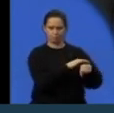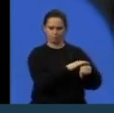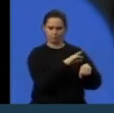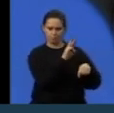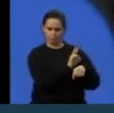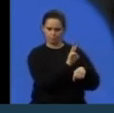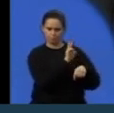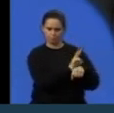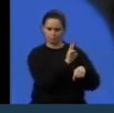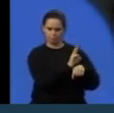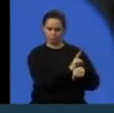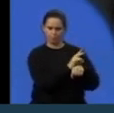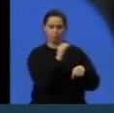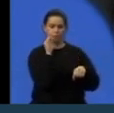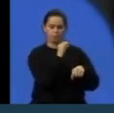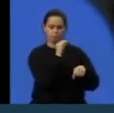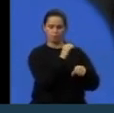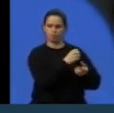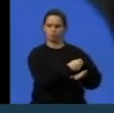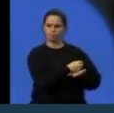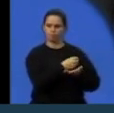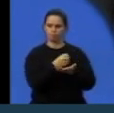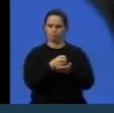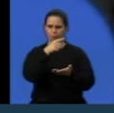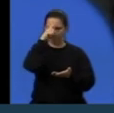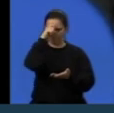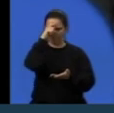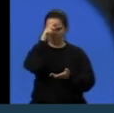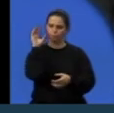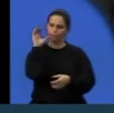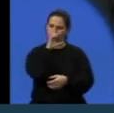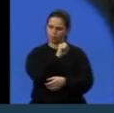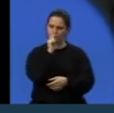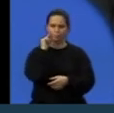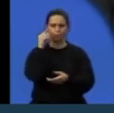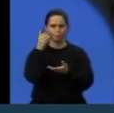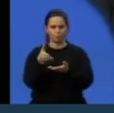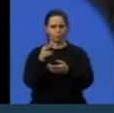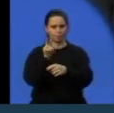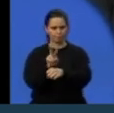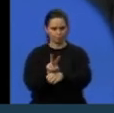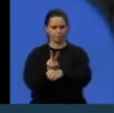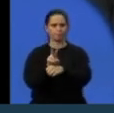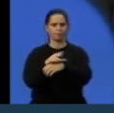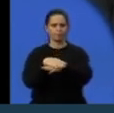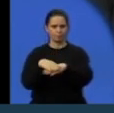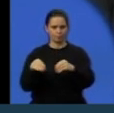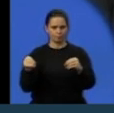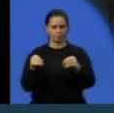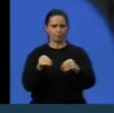tratado se chegar rápido a um hospital preparado para dar o atendimento imediato.